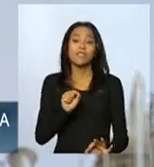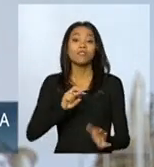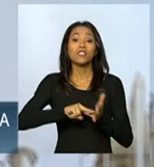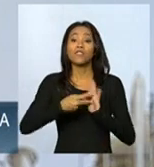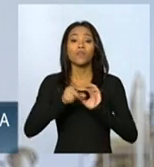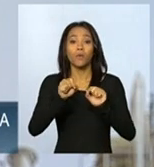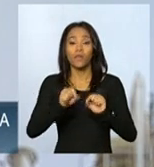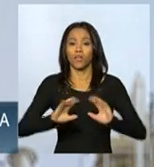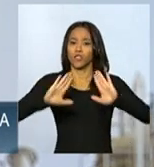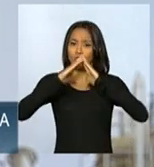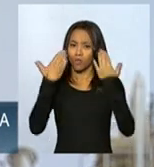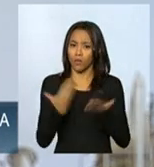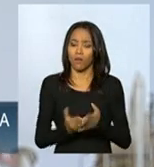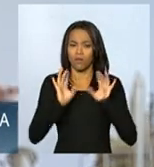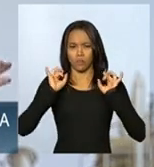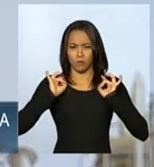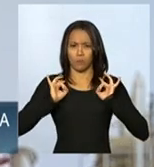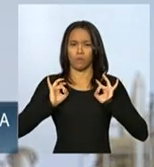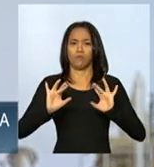colégio de qualidade.